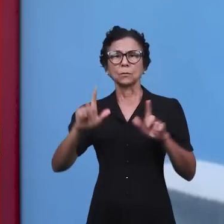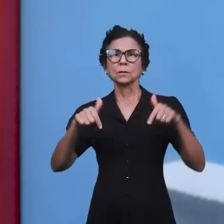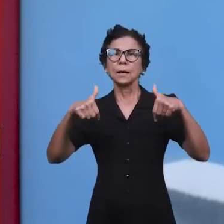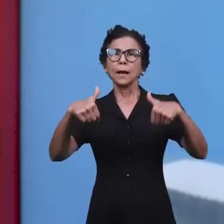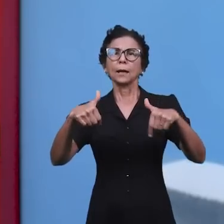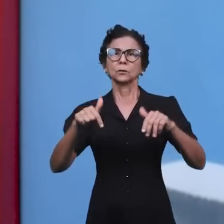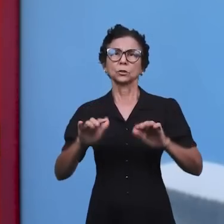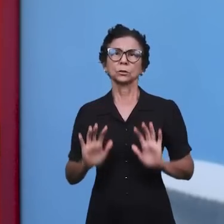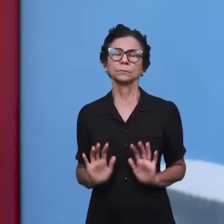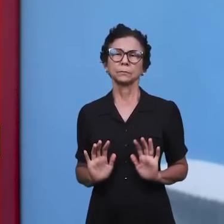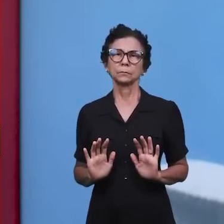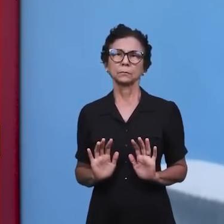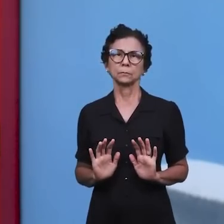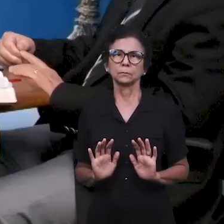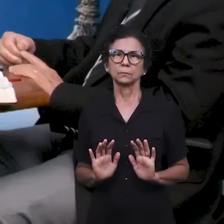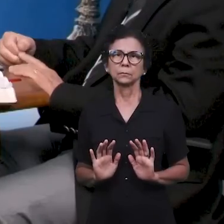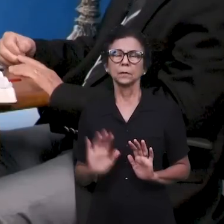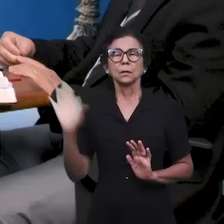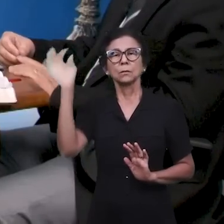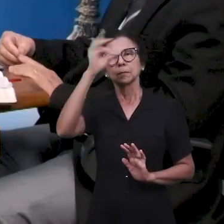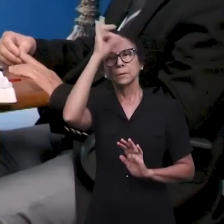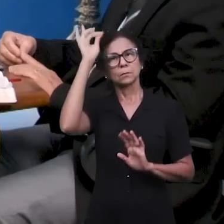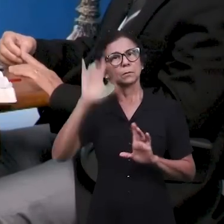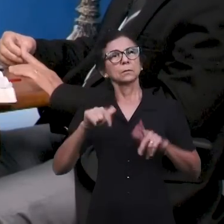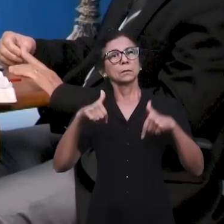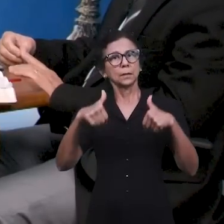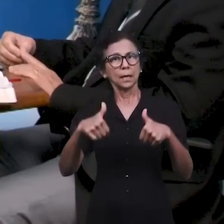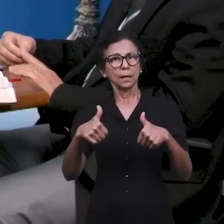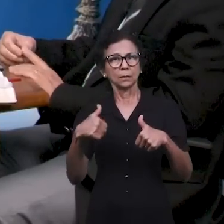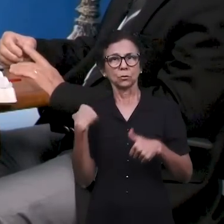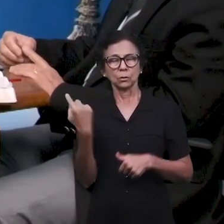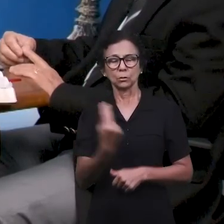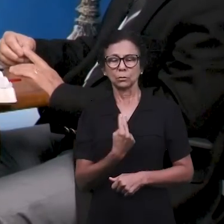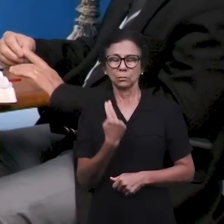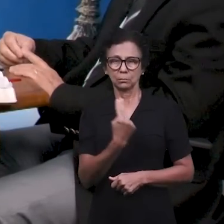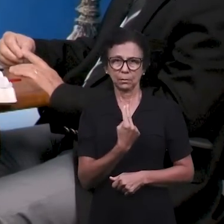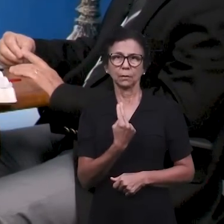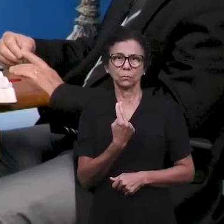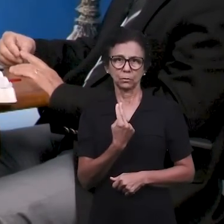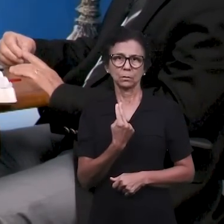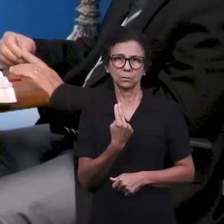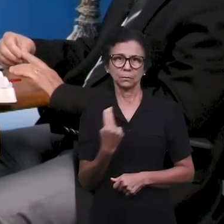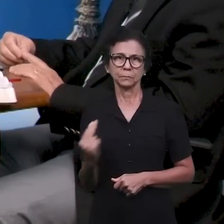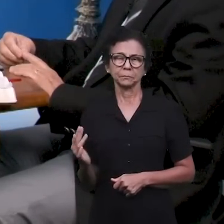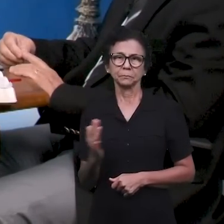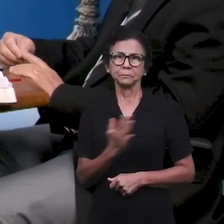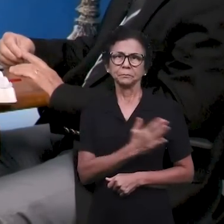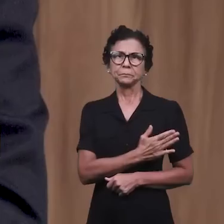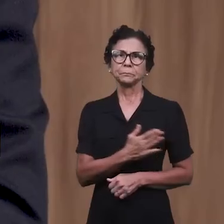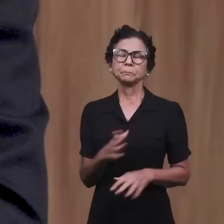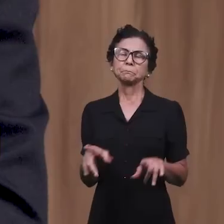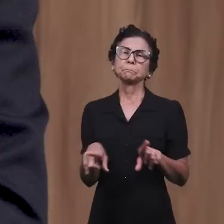é do Espírito Santo. Isso é bom. Eu tenho lembrança de um dos momentos assim